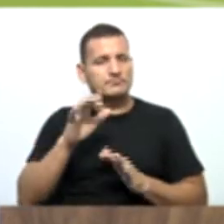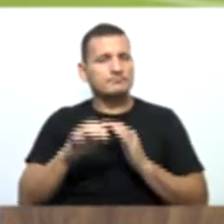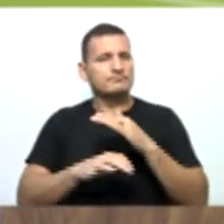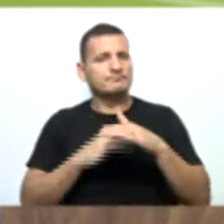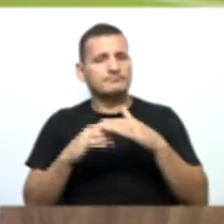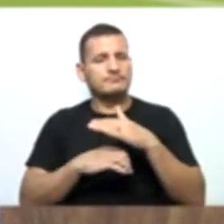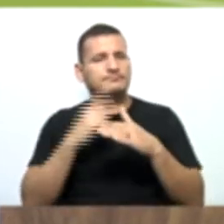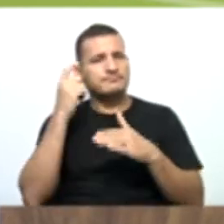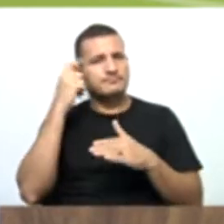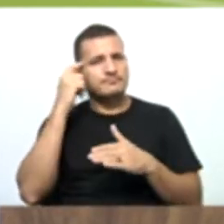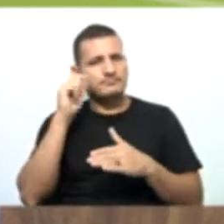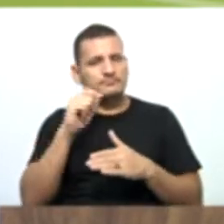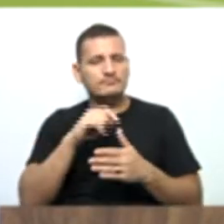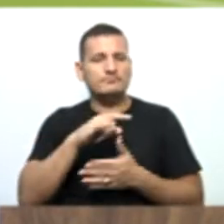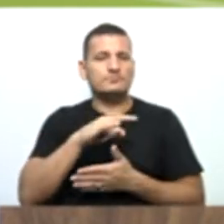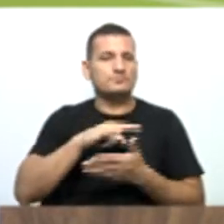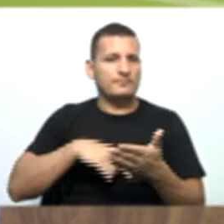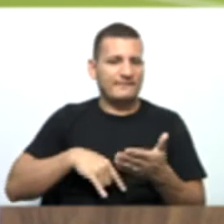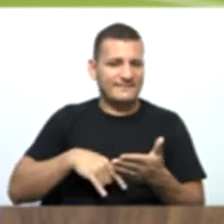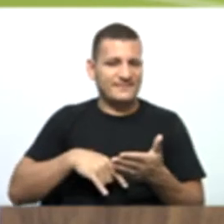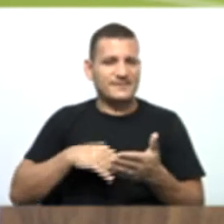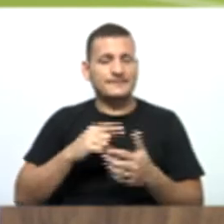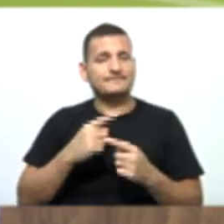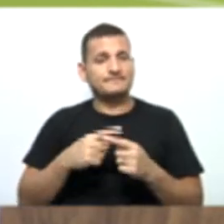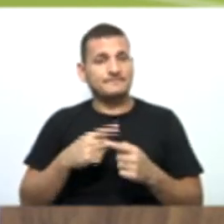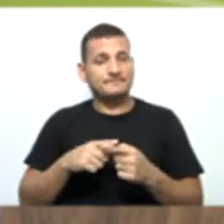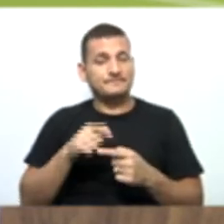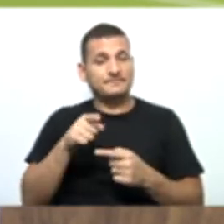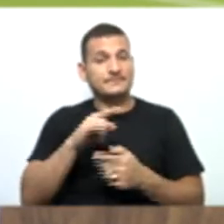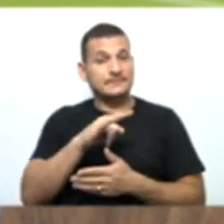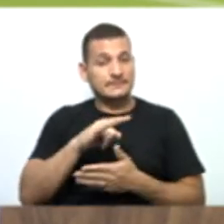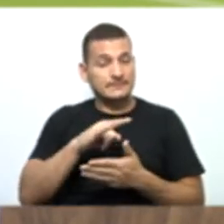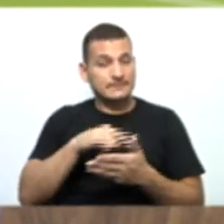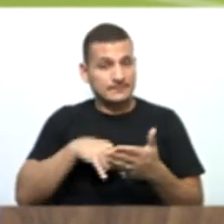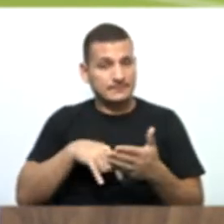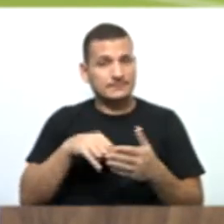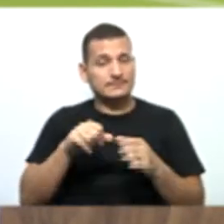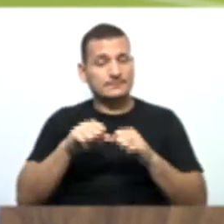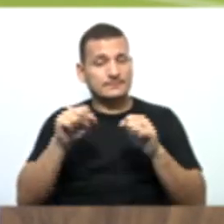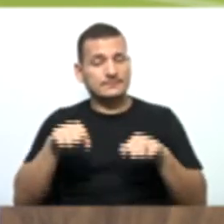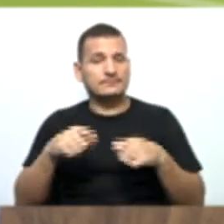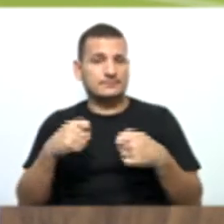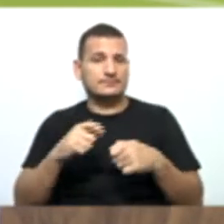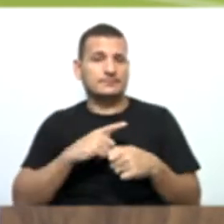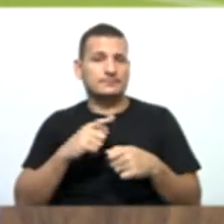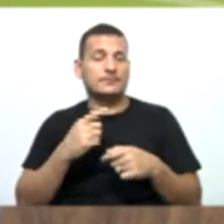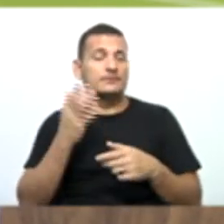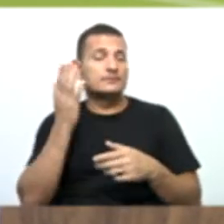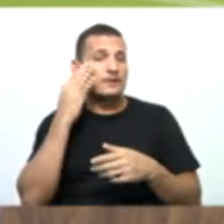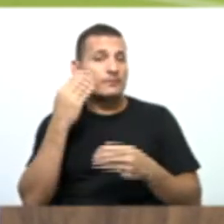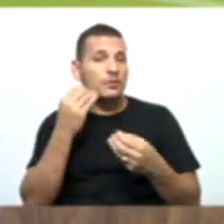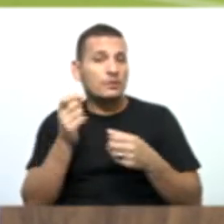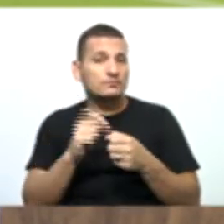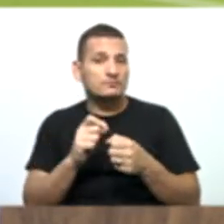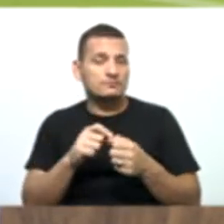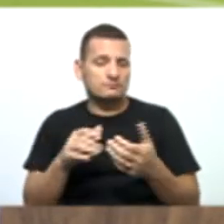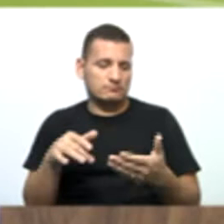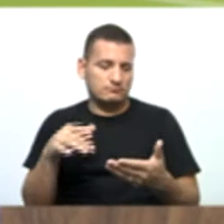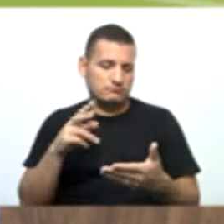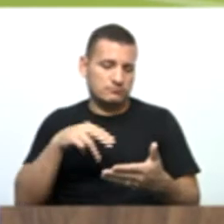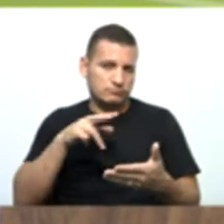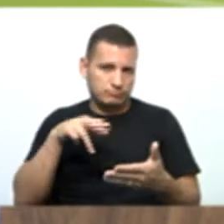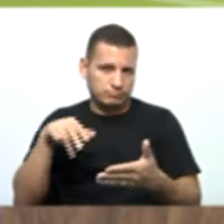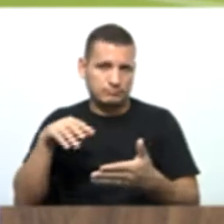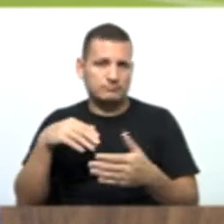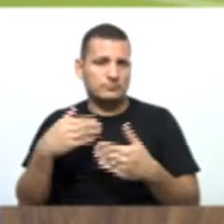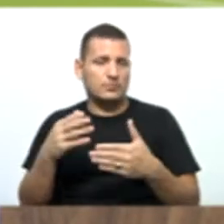Ela pensa na documentação. Porque aquele sistema tem que estar documentado, porque ela tem que saber como é que foi feito. Então, qualquer pessoa que for